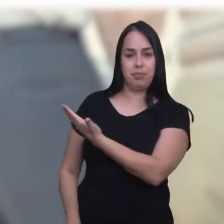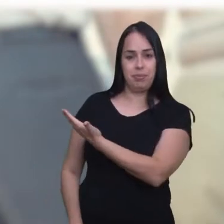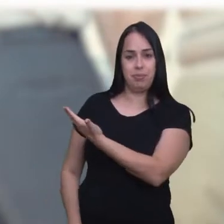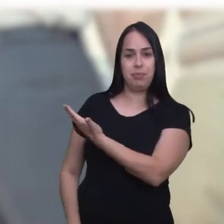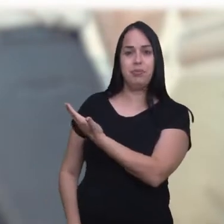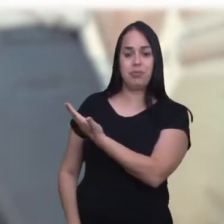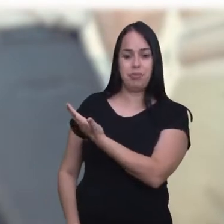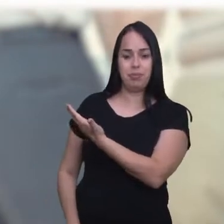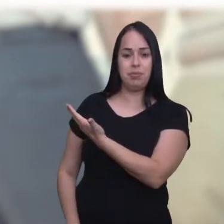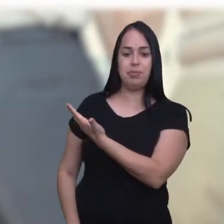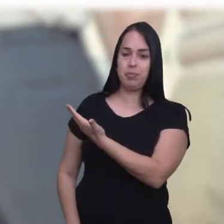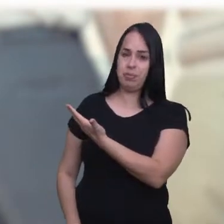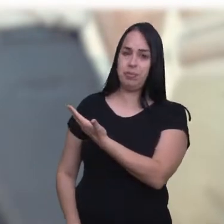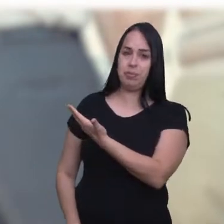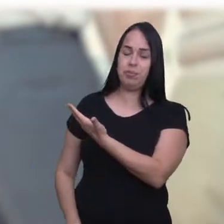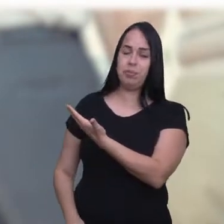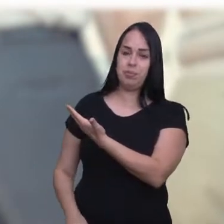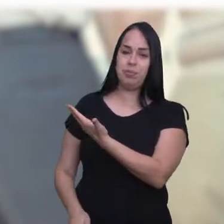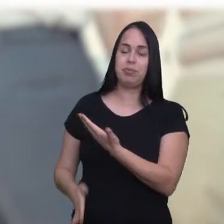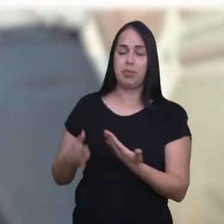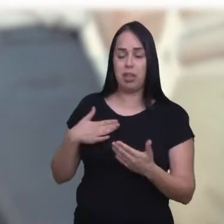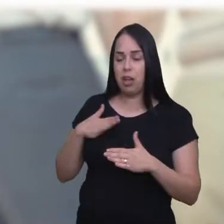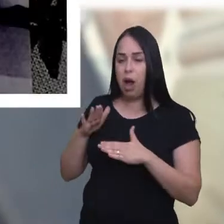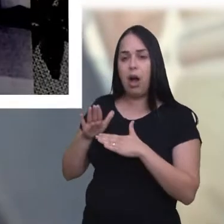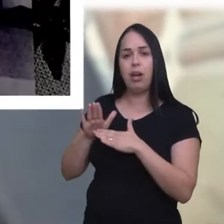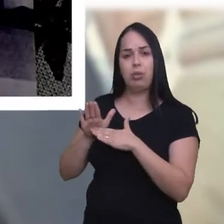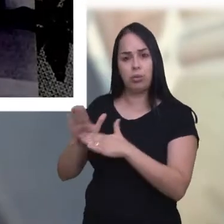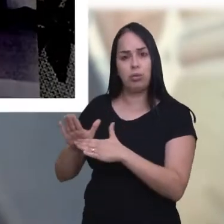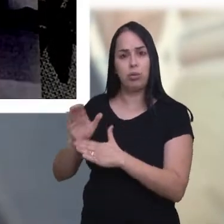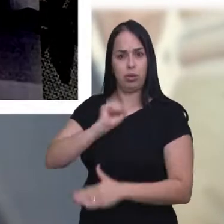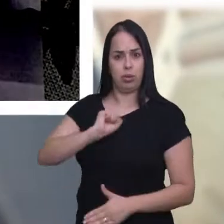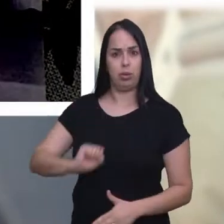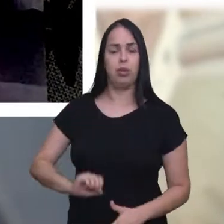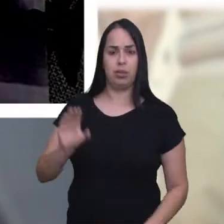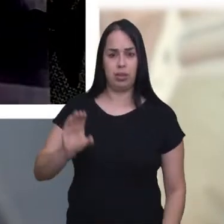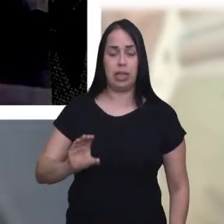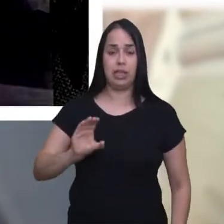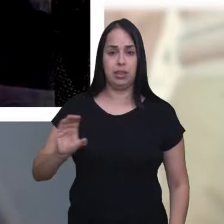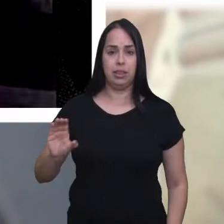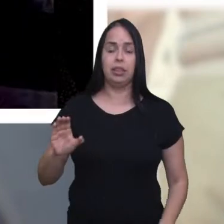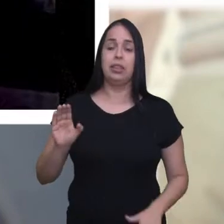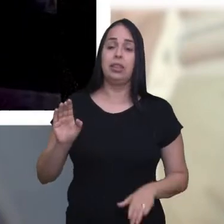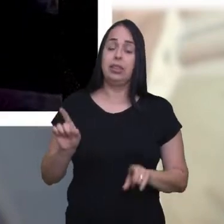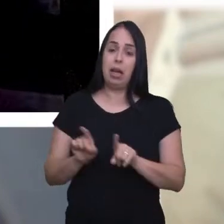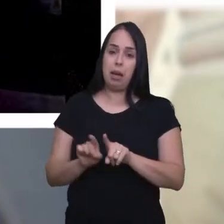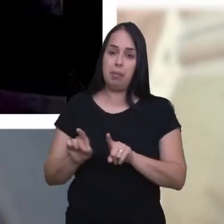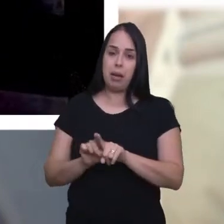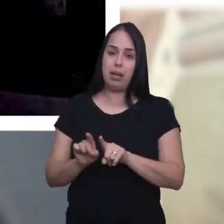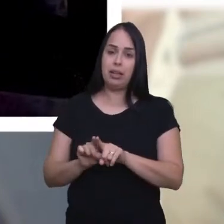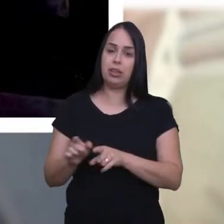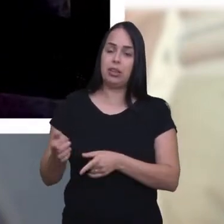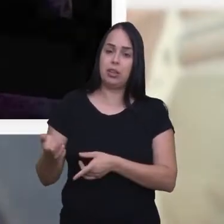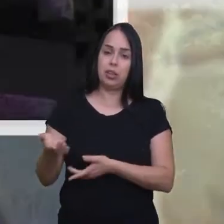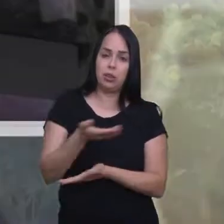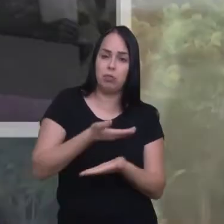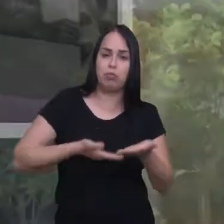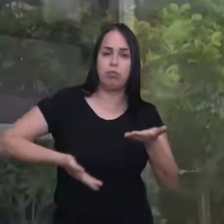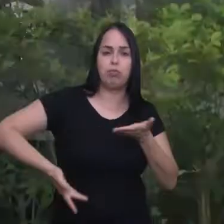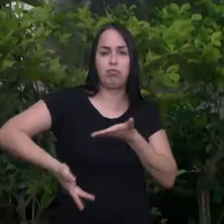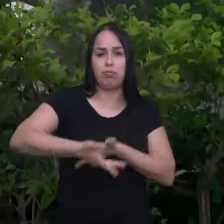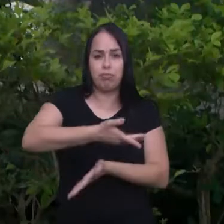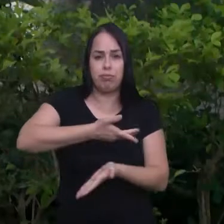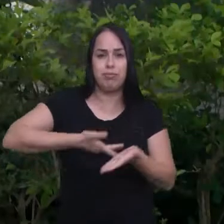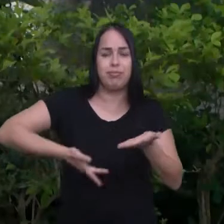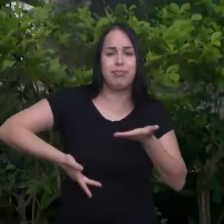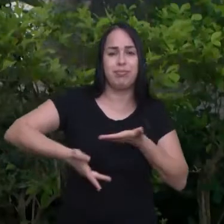Carmo, foi a família que abrigou o Monsenhor Luiz. E a relação que o Monsenhor Luiz acabou